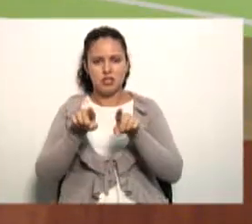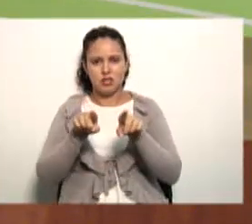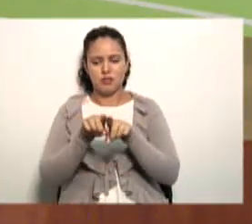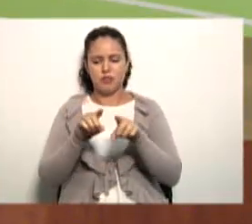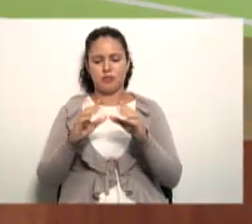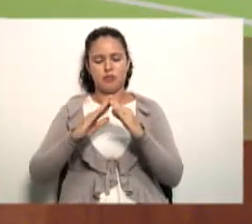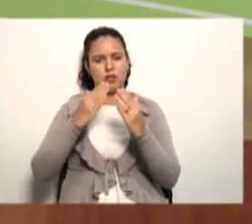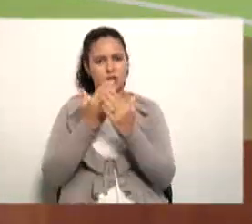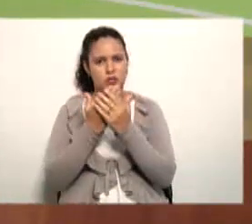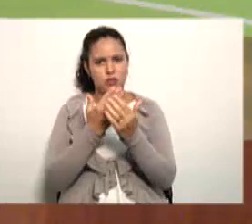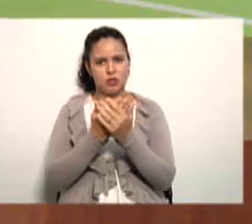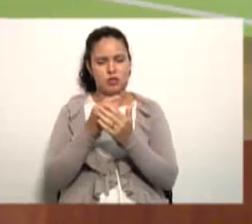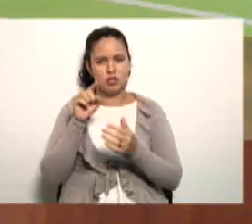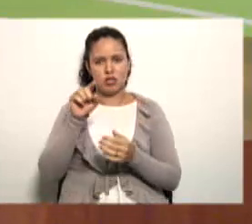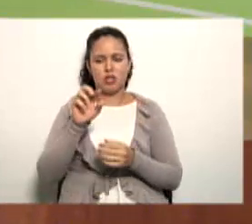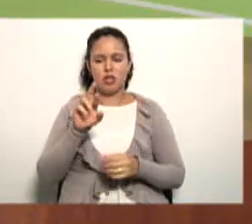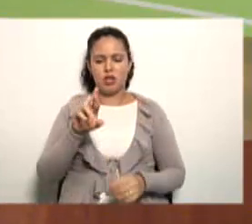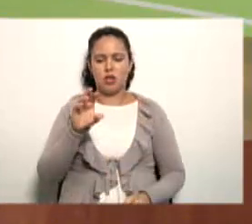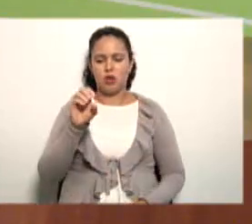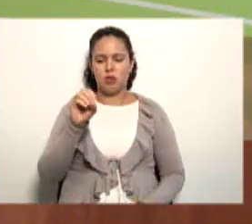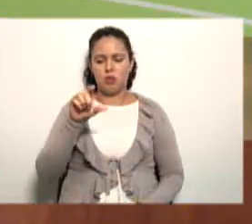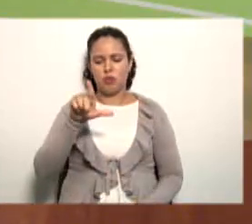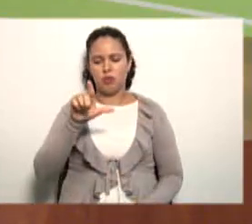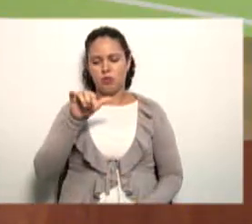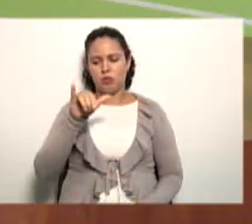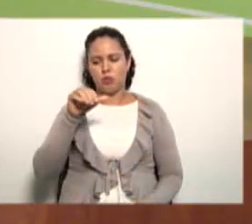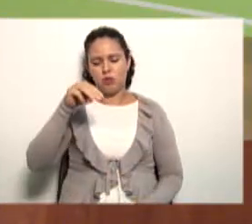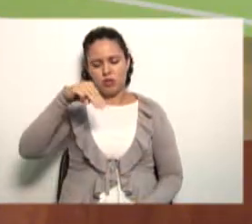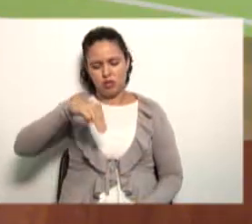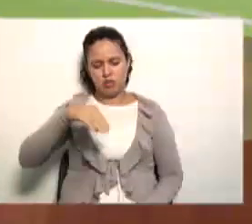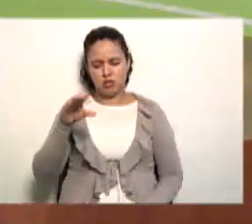Moura e Escola César Freitas Cassol e Albino